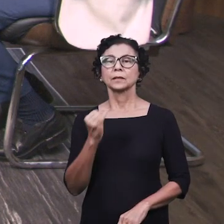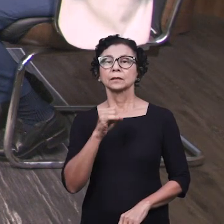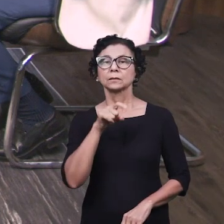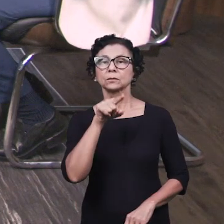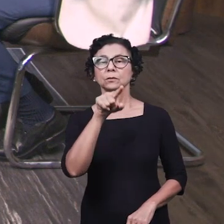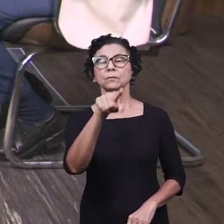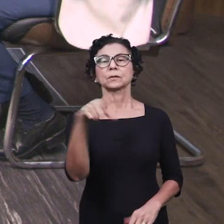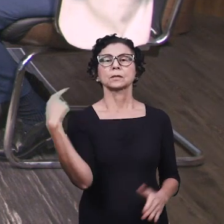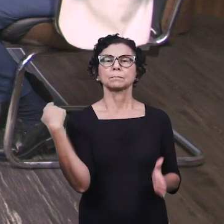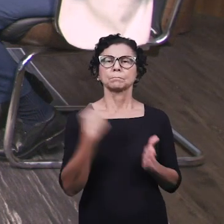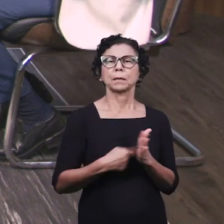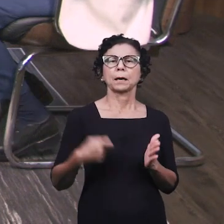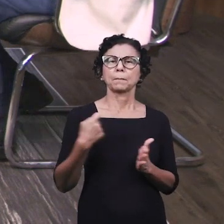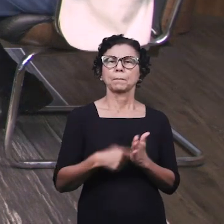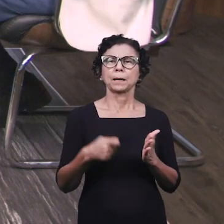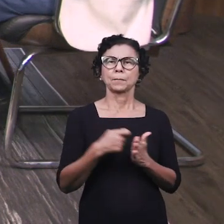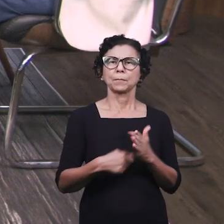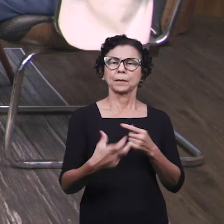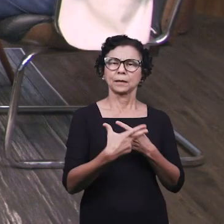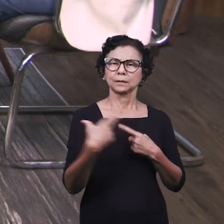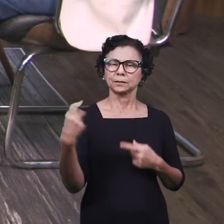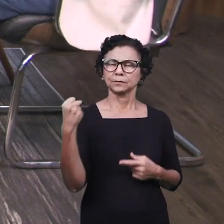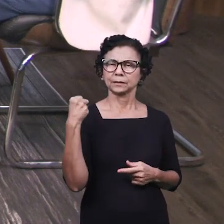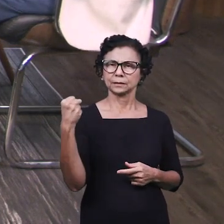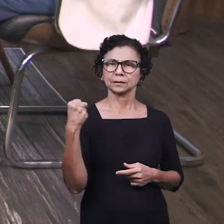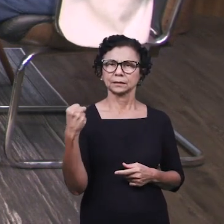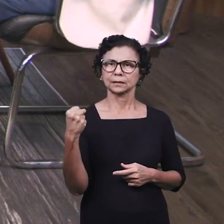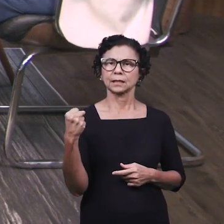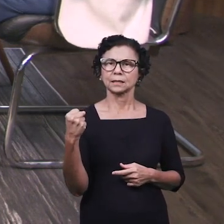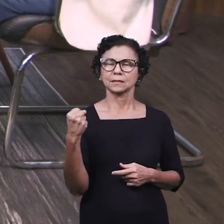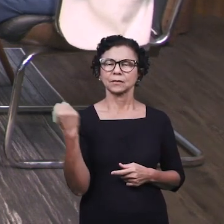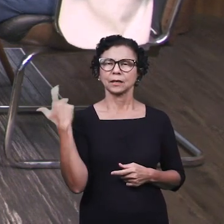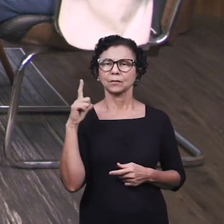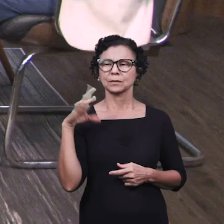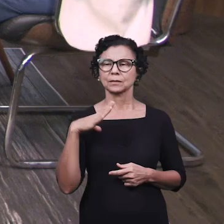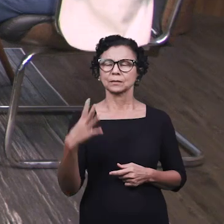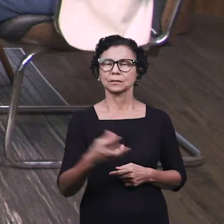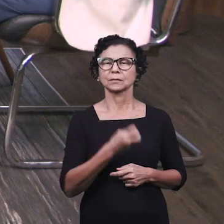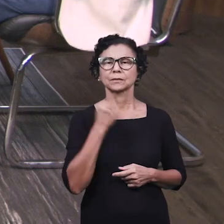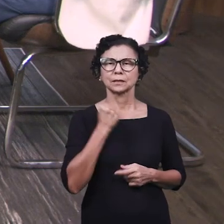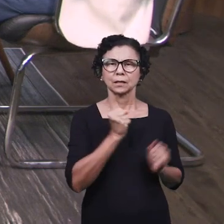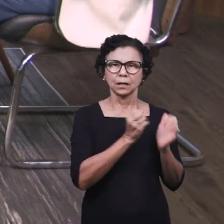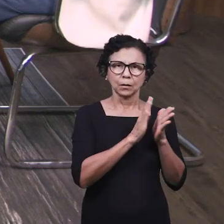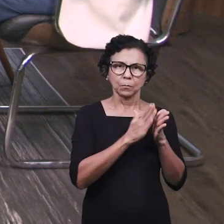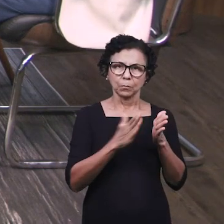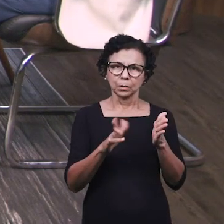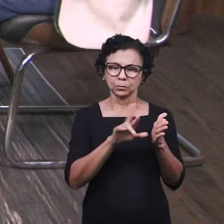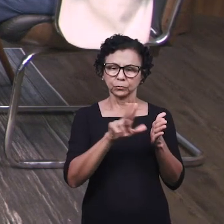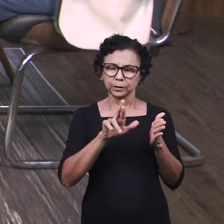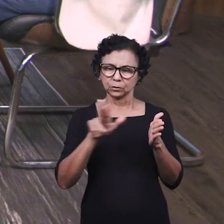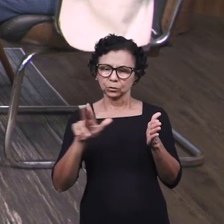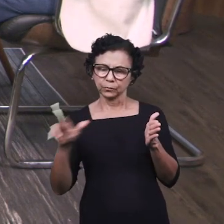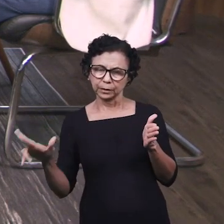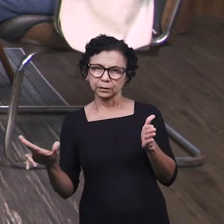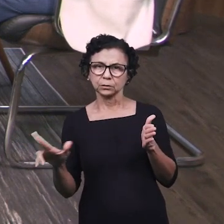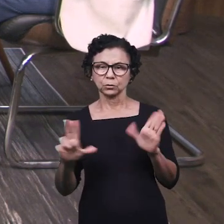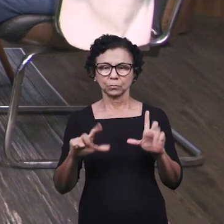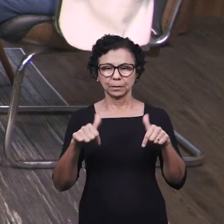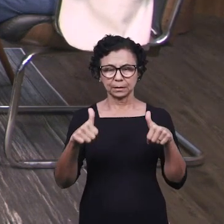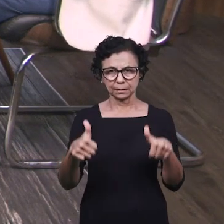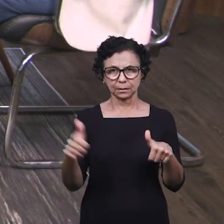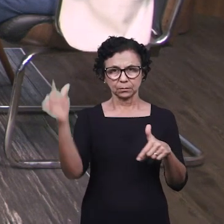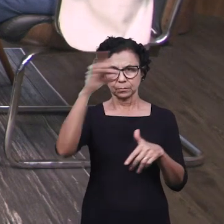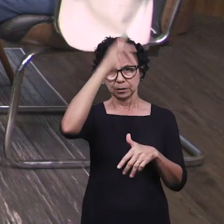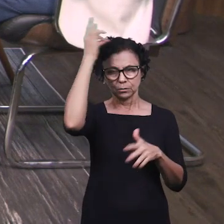que em cada carta se alcança pelo sangue e pela palavra. Época. Em cada época diferente. Cada época houve uma operação